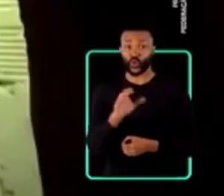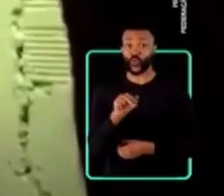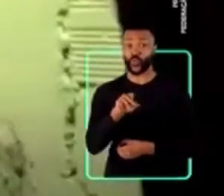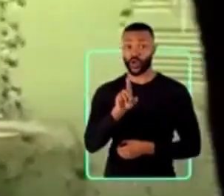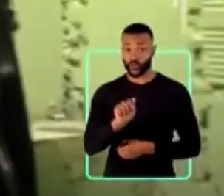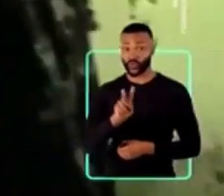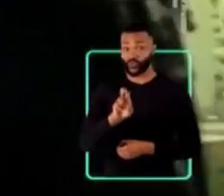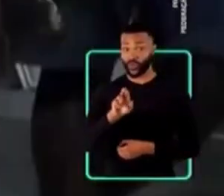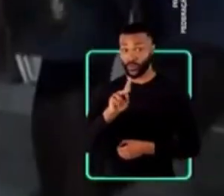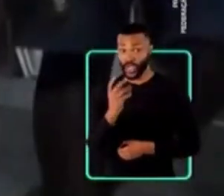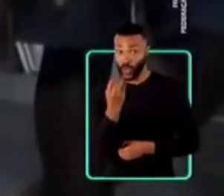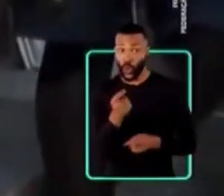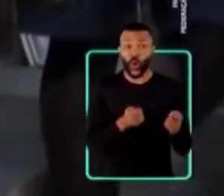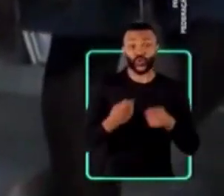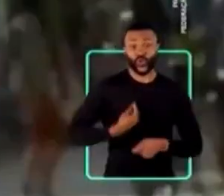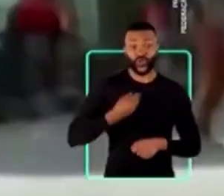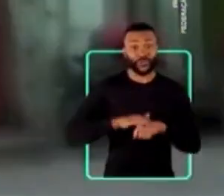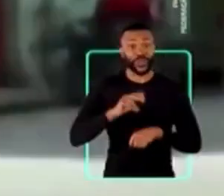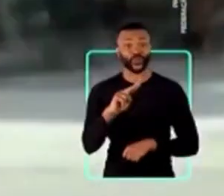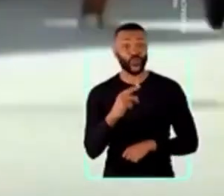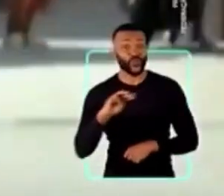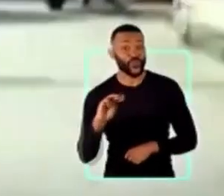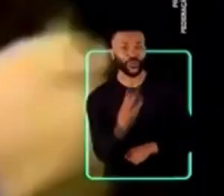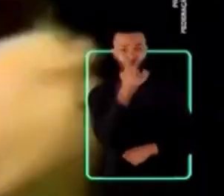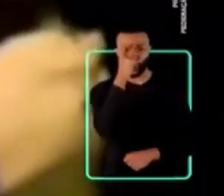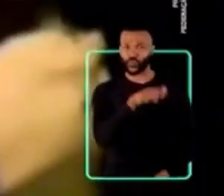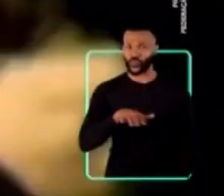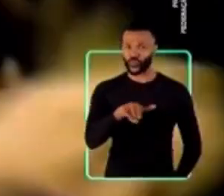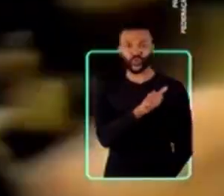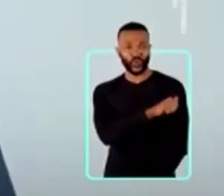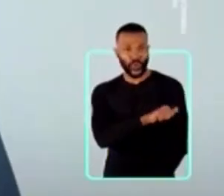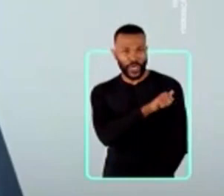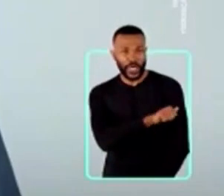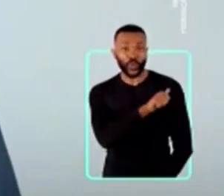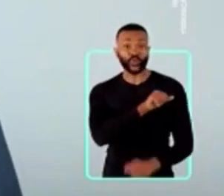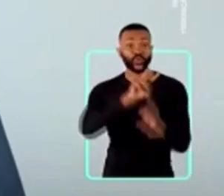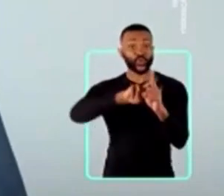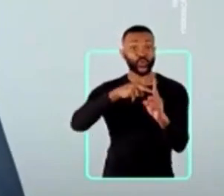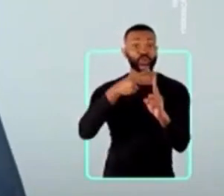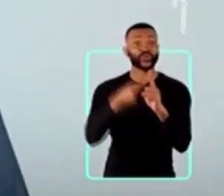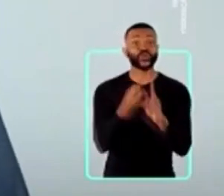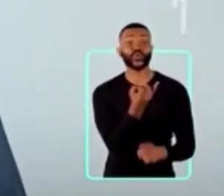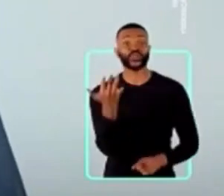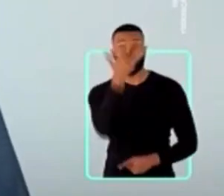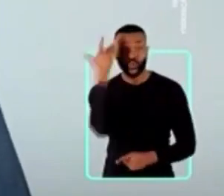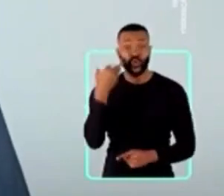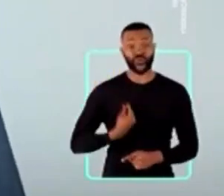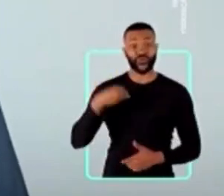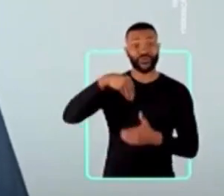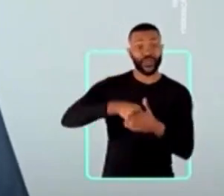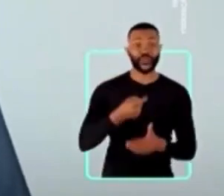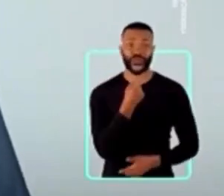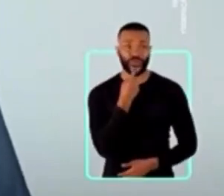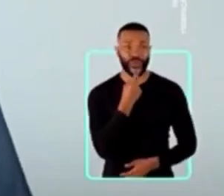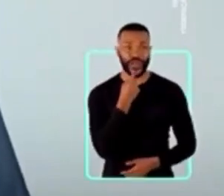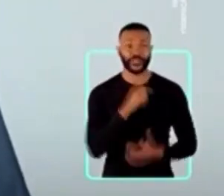o Comando Vermelho controla a vida de mais de 2 milhões de cariocas, duas vezes o número de habitantes de